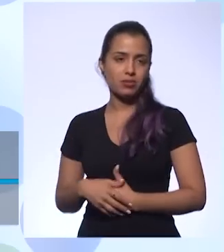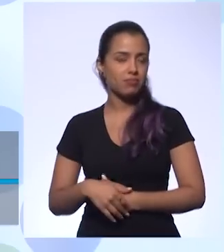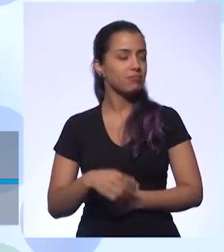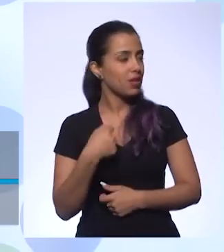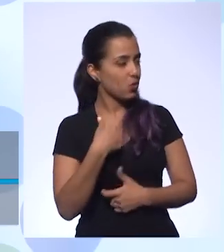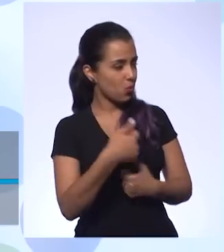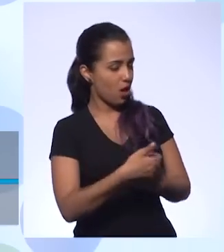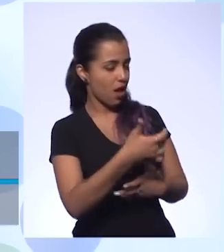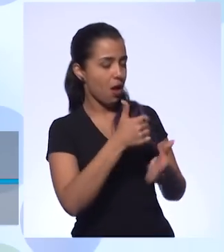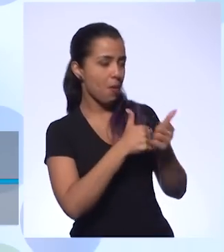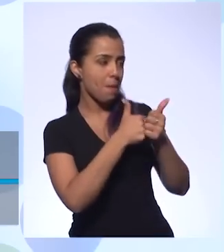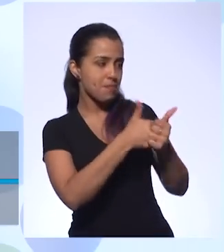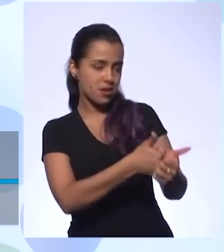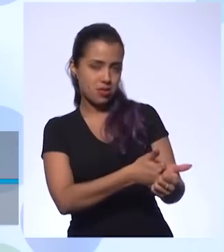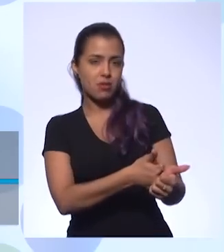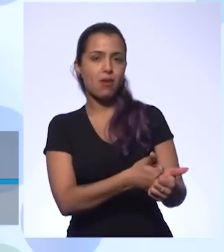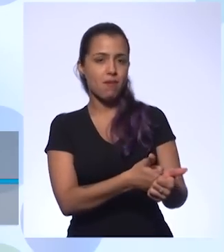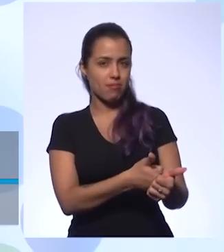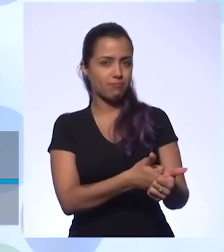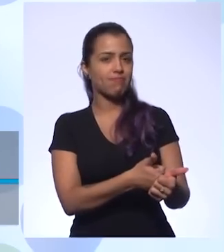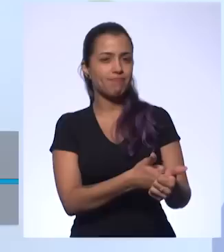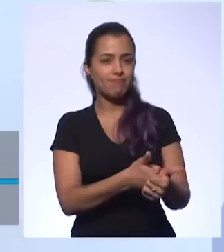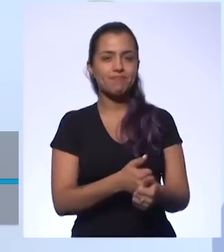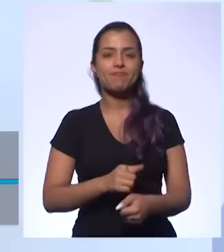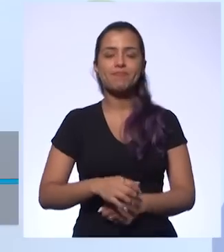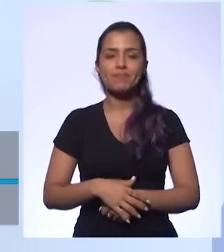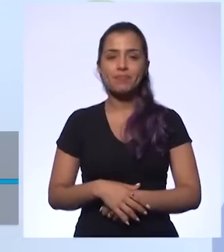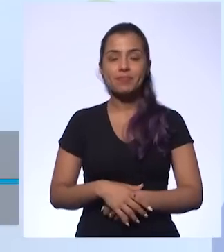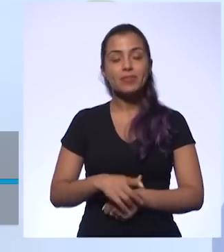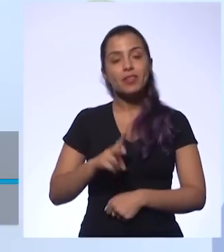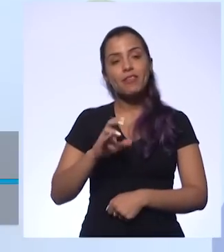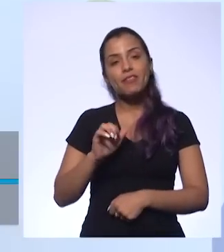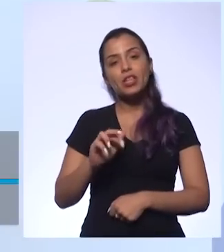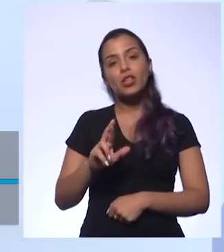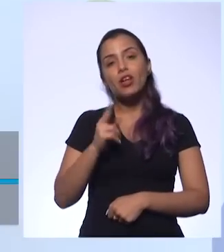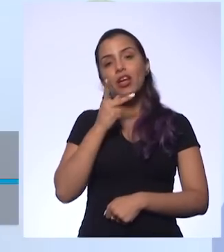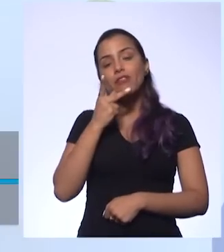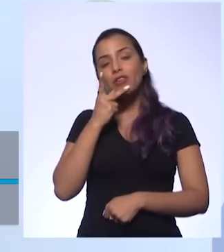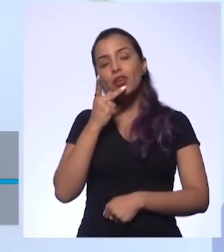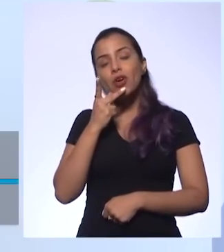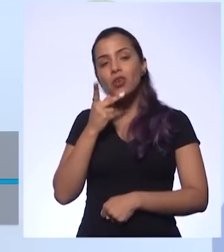Ó, tem uma aqui, ó. Ai, olha só, o Vitor Hugo falando assim, quem nunca